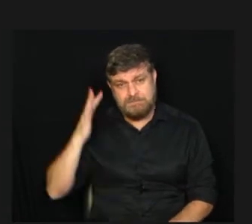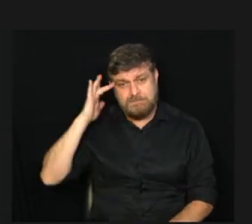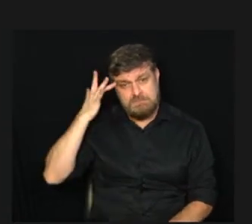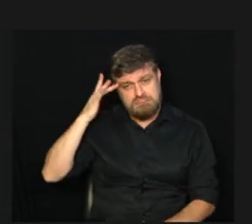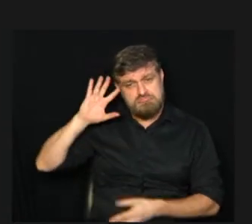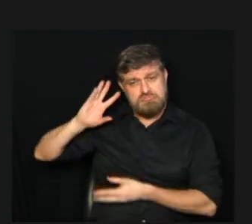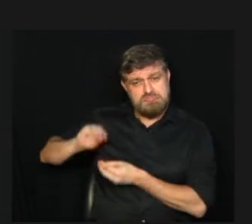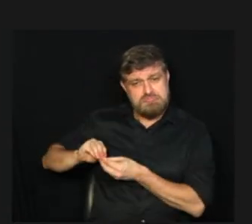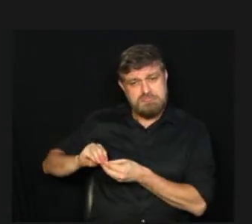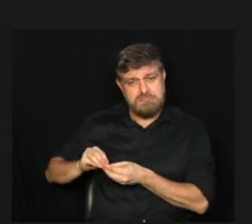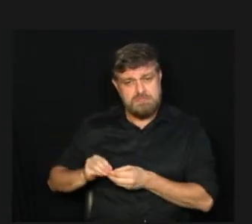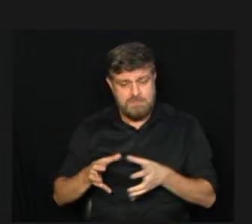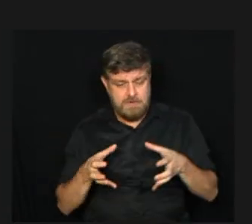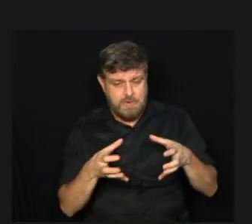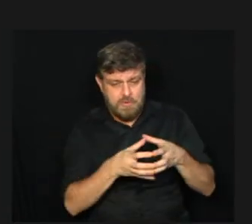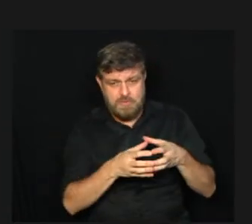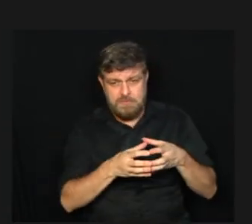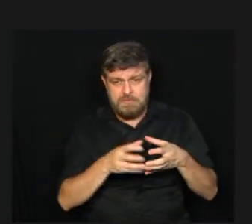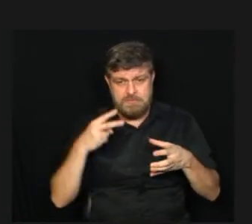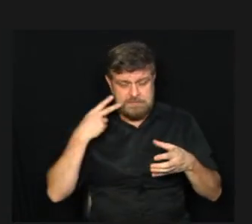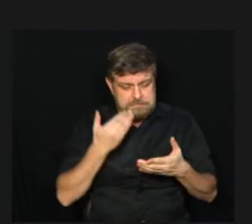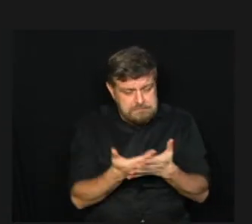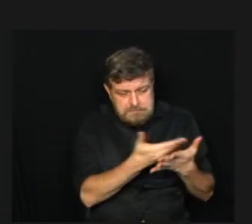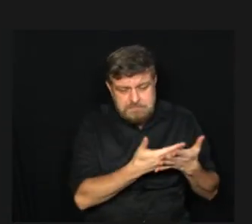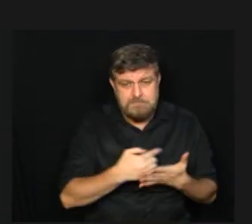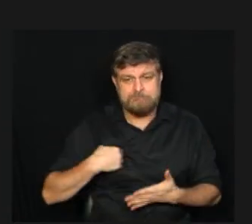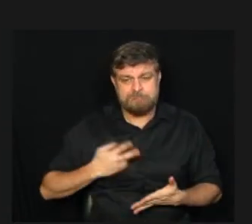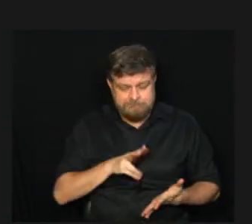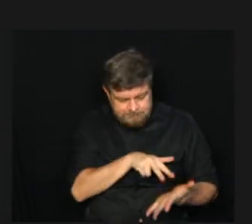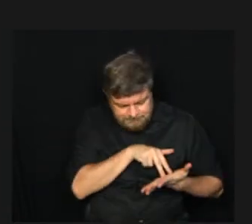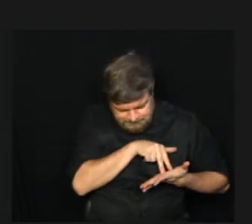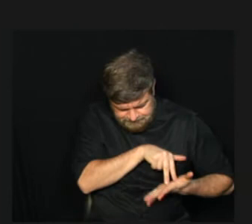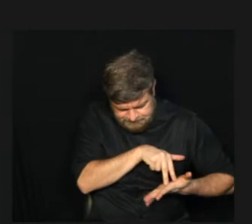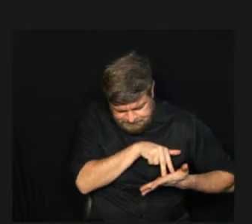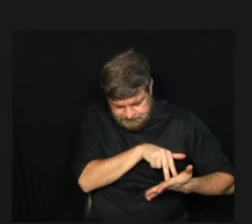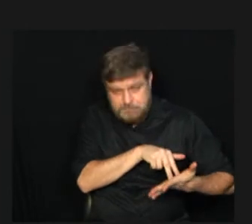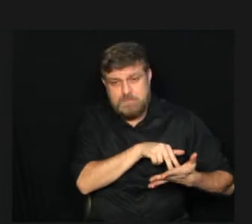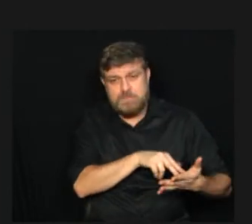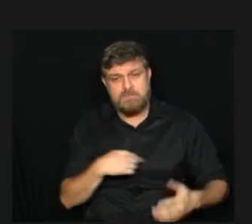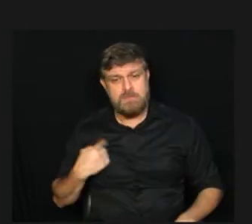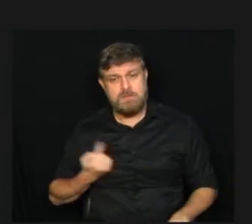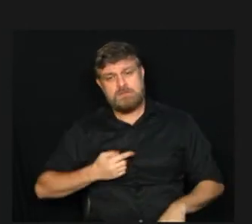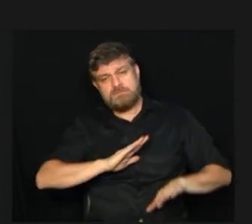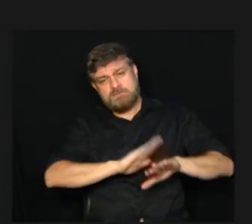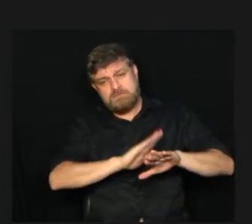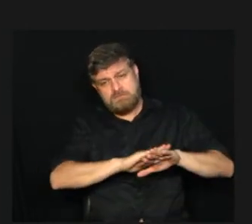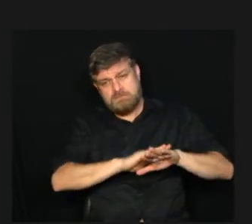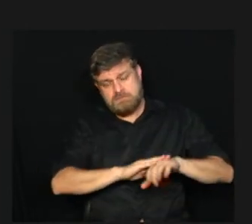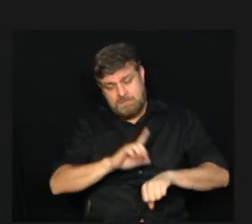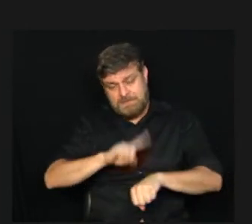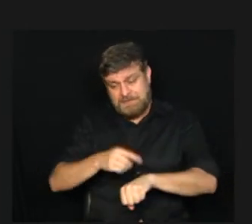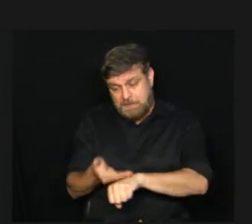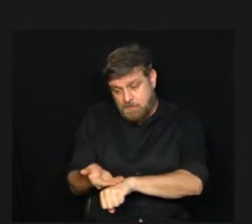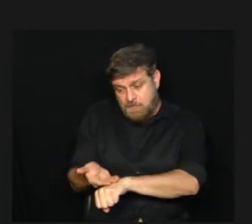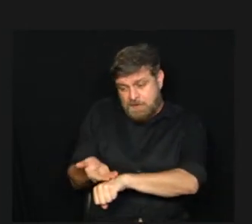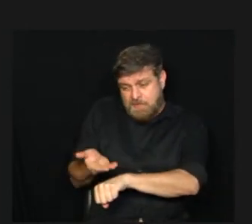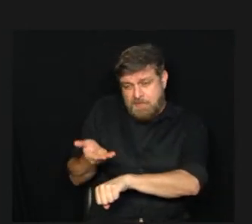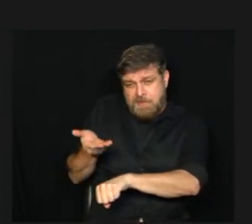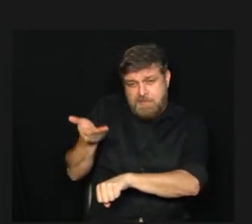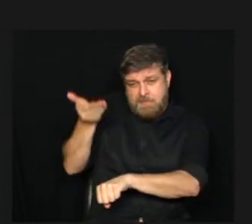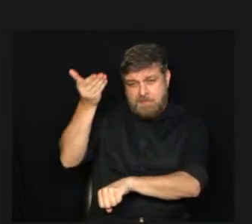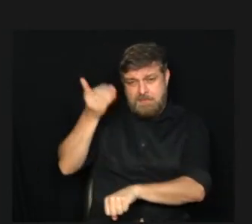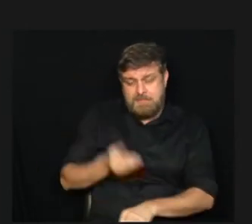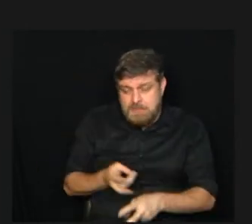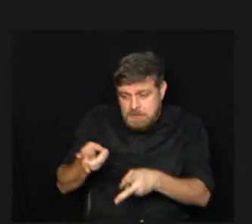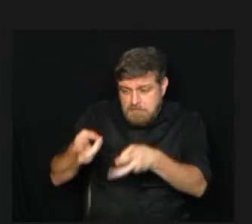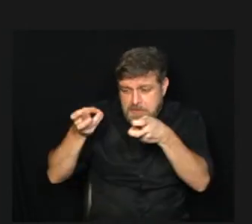Essa comissão, vamos nos firmar, fazer aí, como ela foi prorrogada, ver as grandes